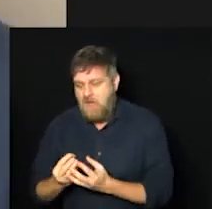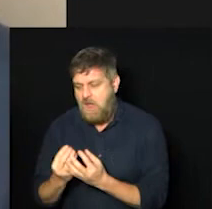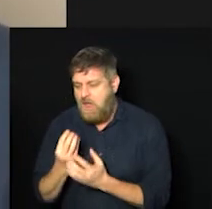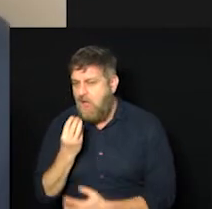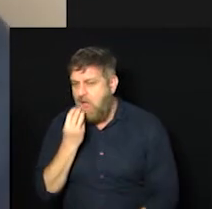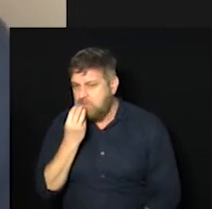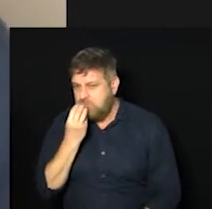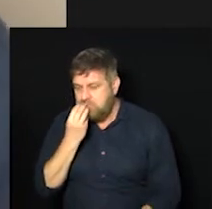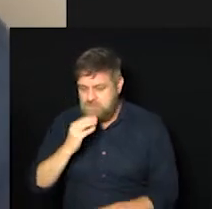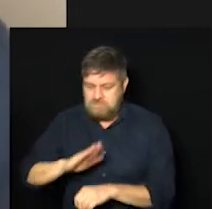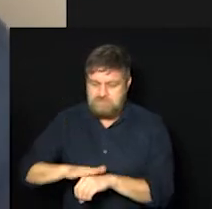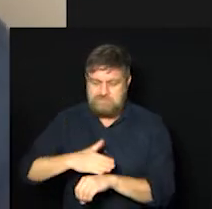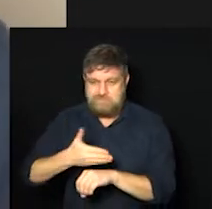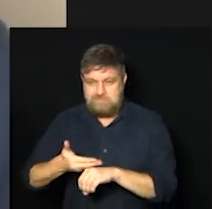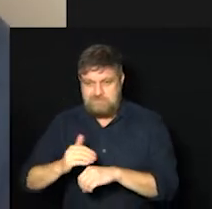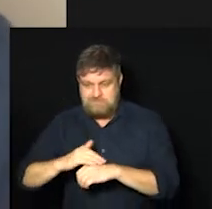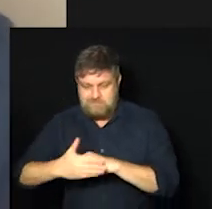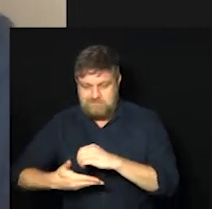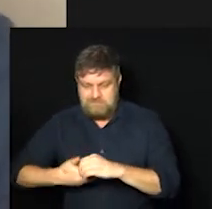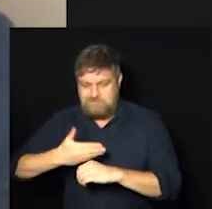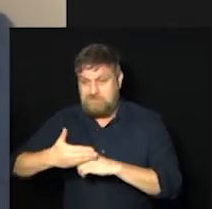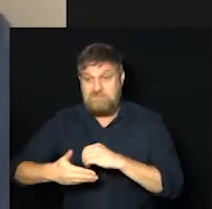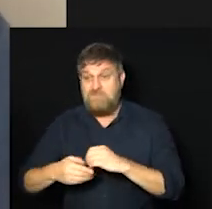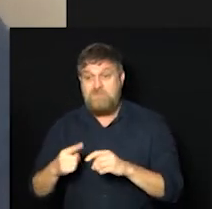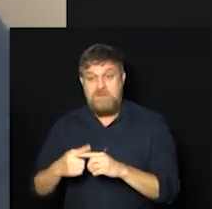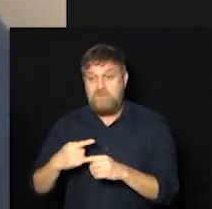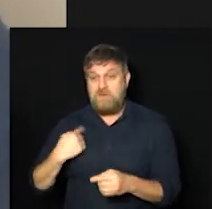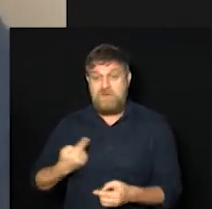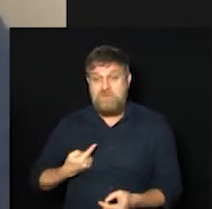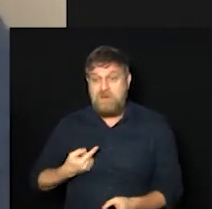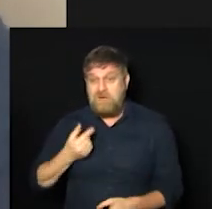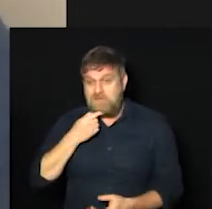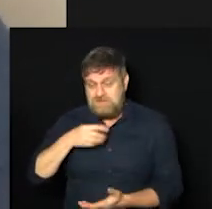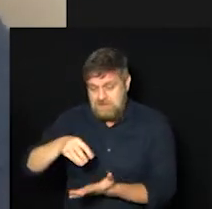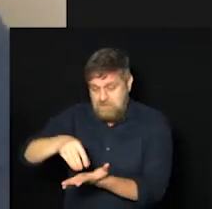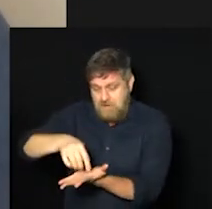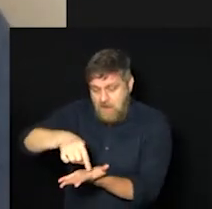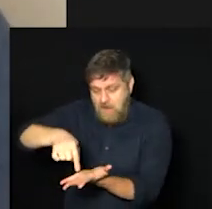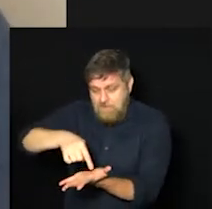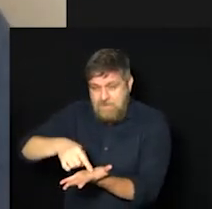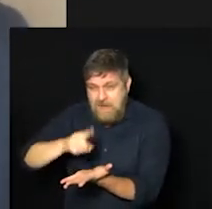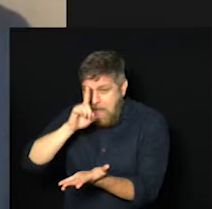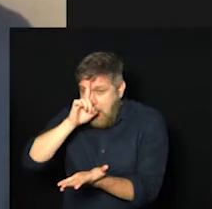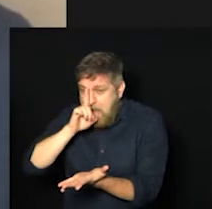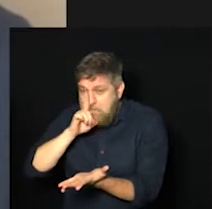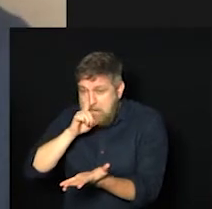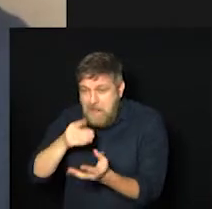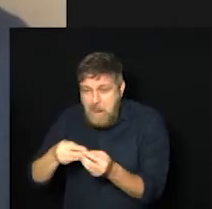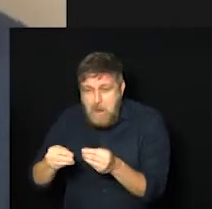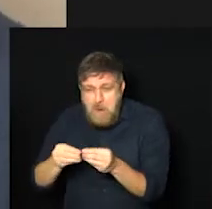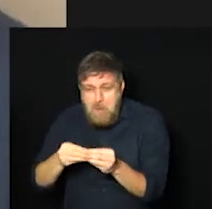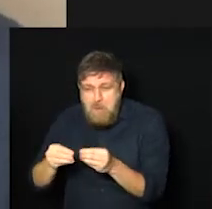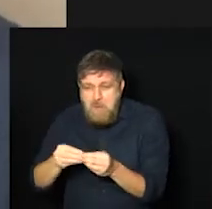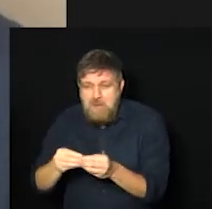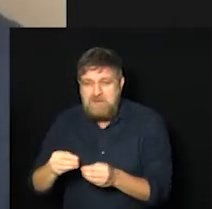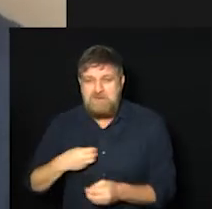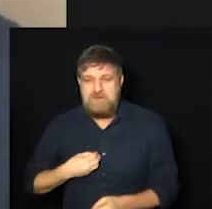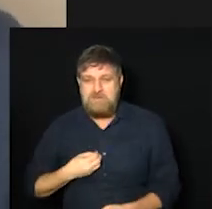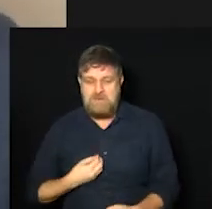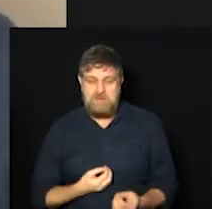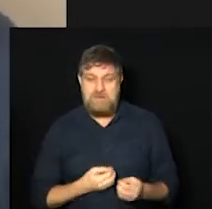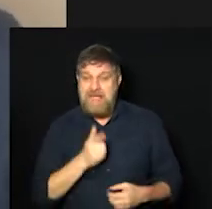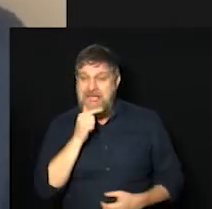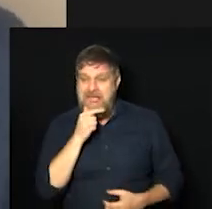poder empanar. Porque para você conseguir a gema mole, você tem que deixar menos tempo na água